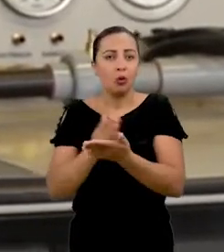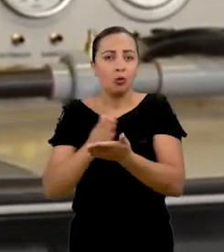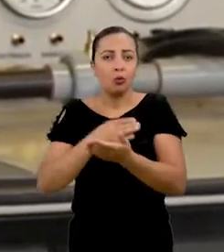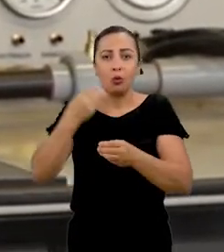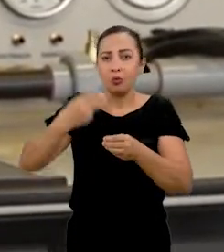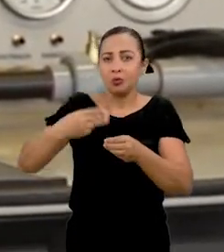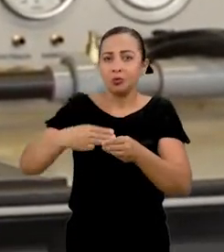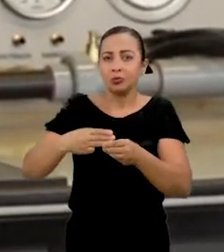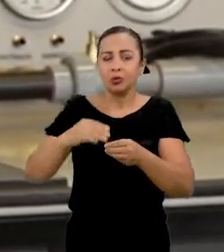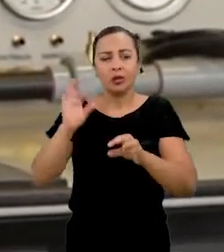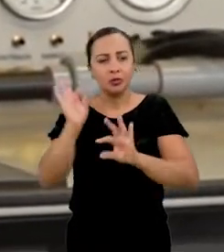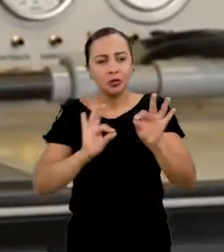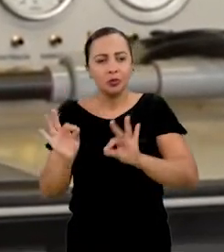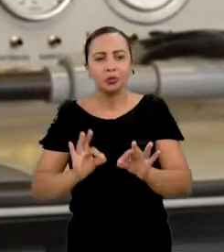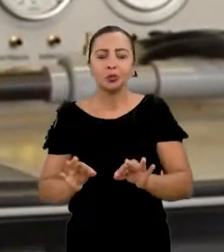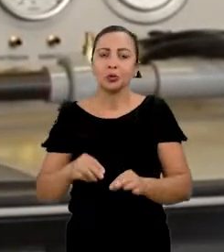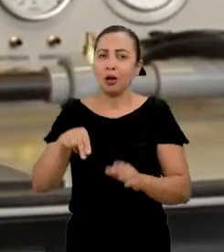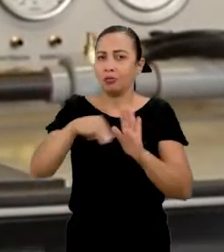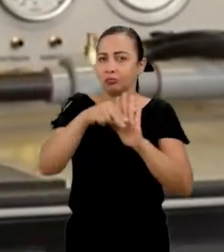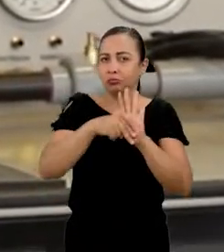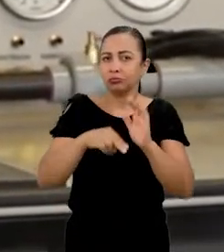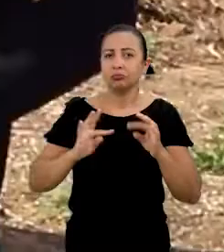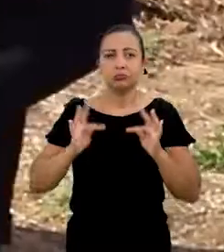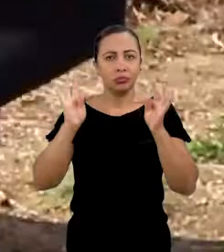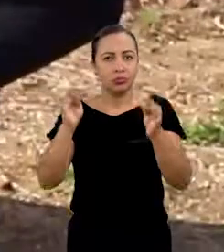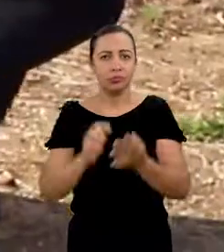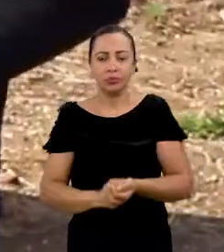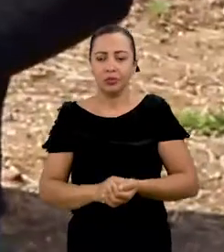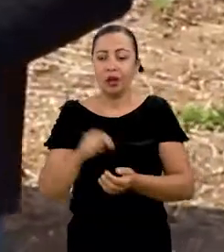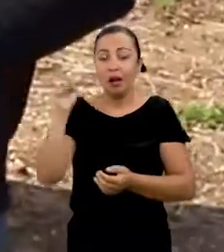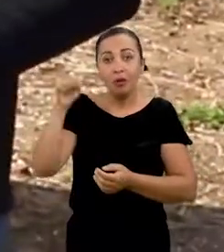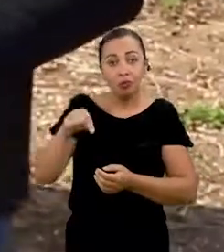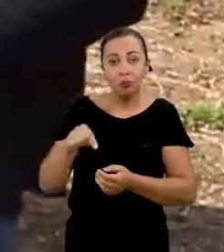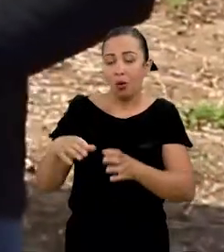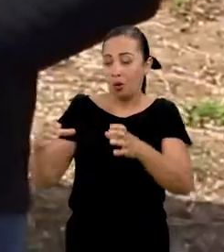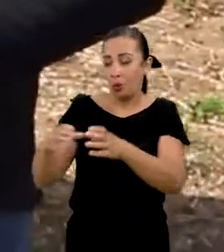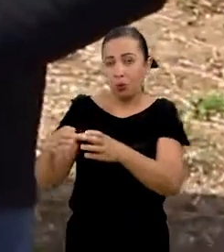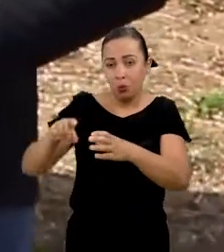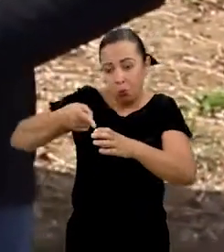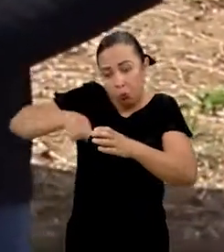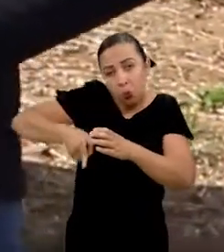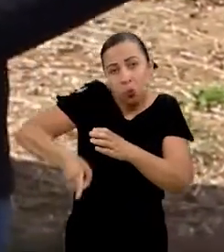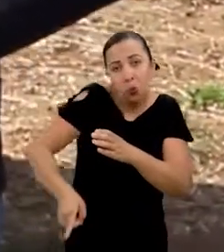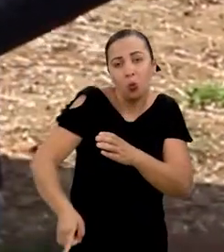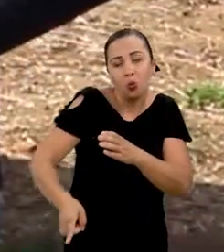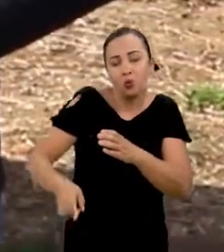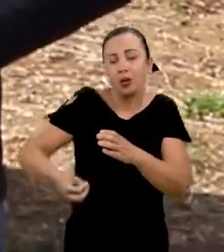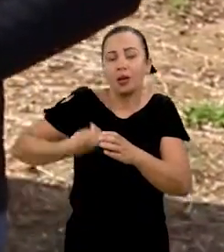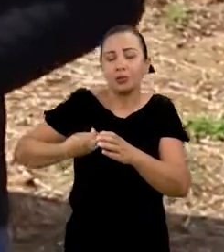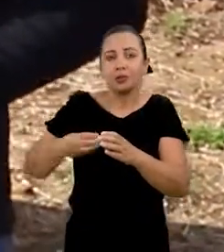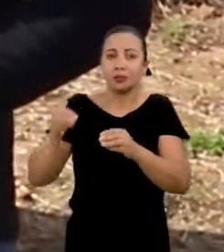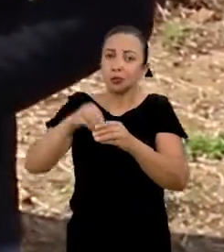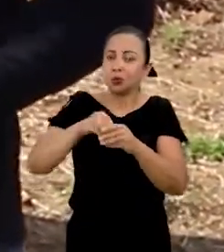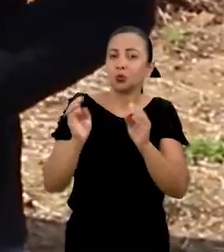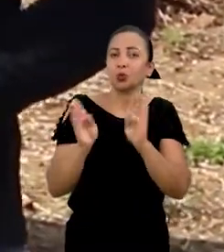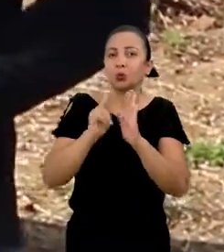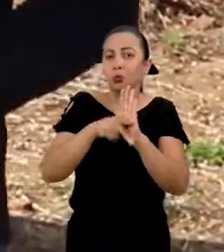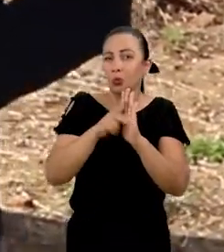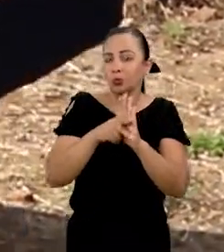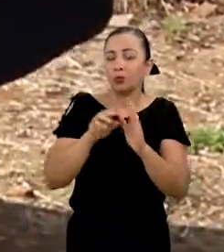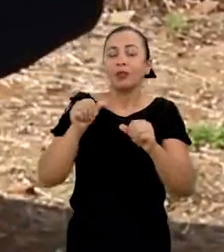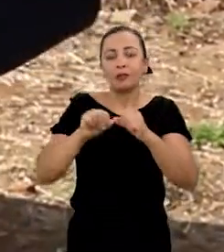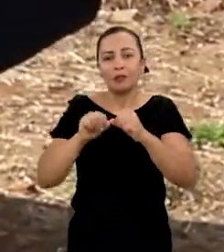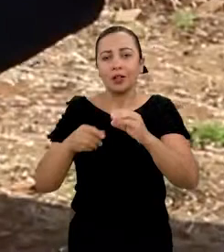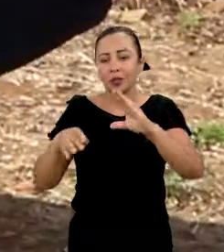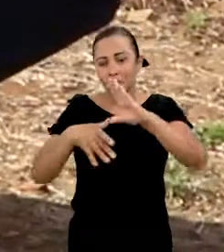dessa água, né, de acordo com as normas técnicas. Esse é um dos poços faz parte desse nosso projeto, que a